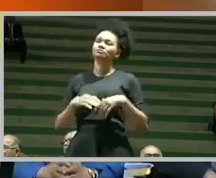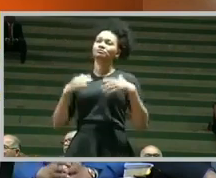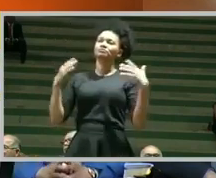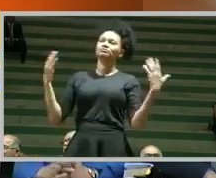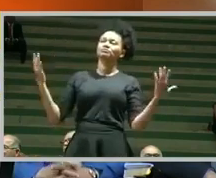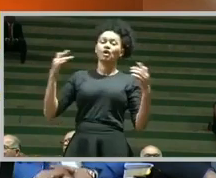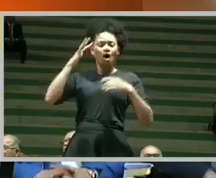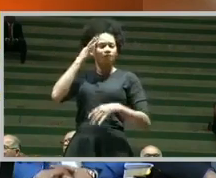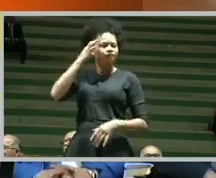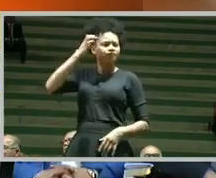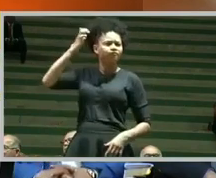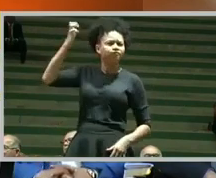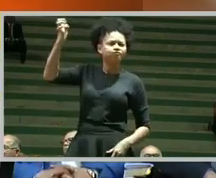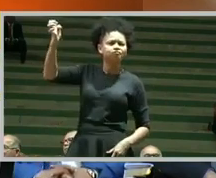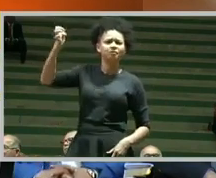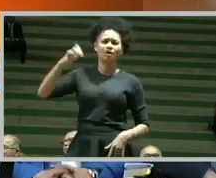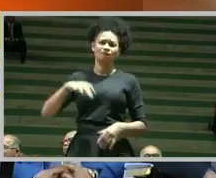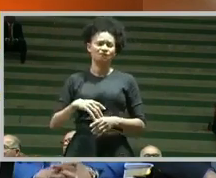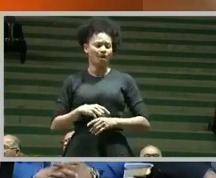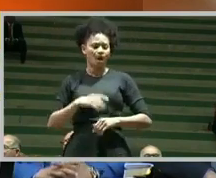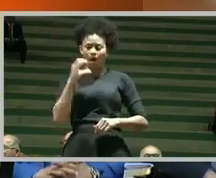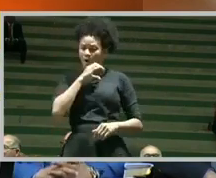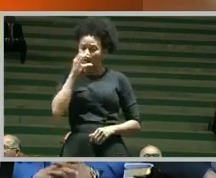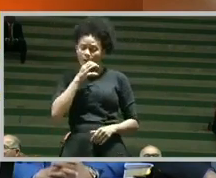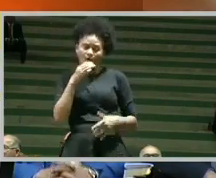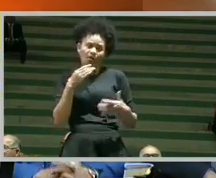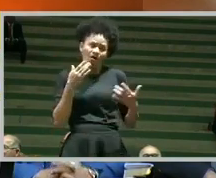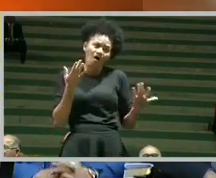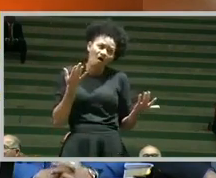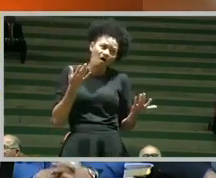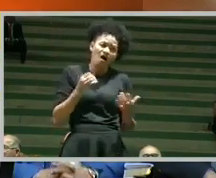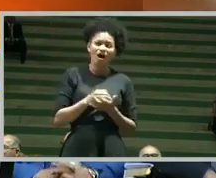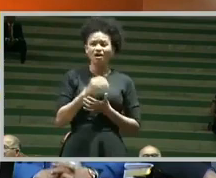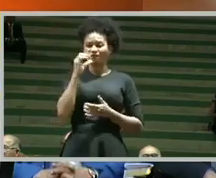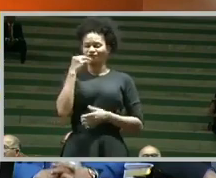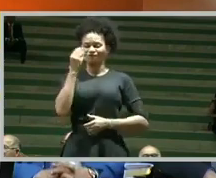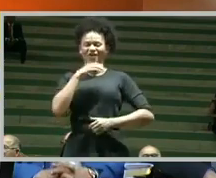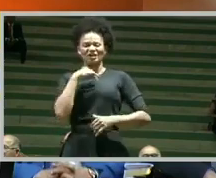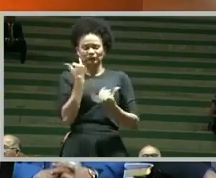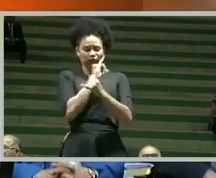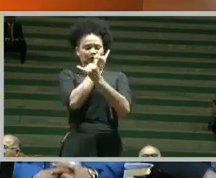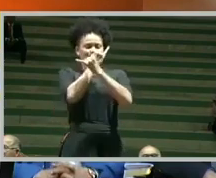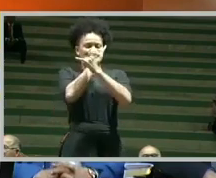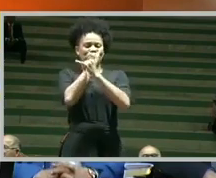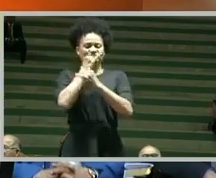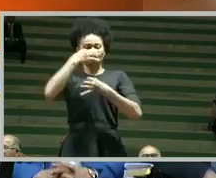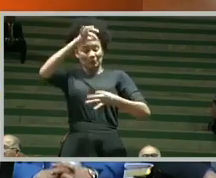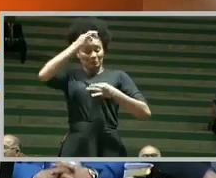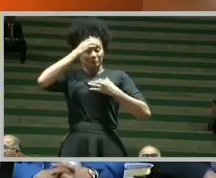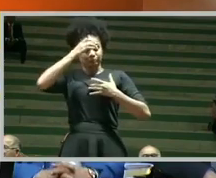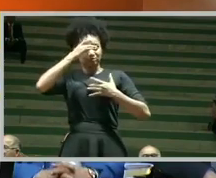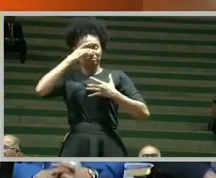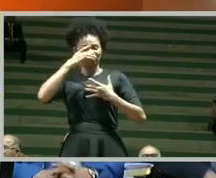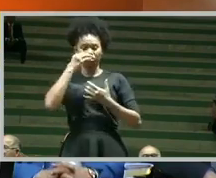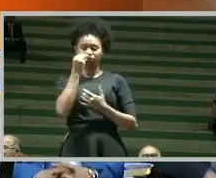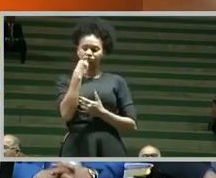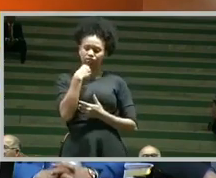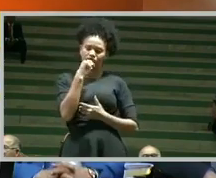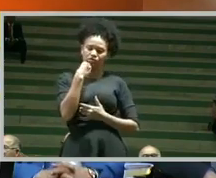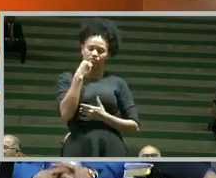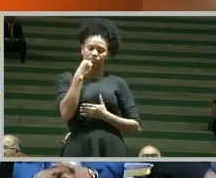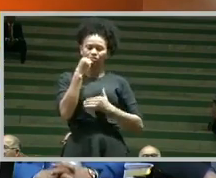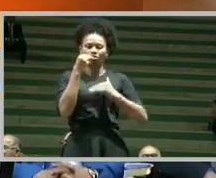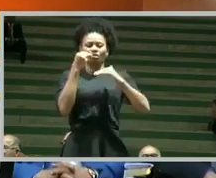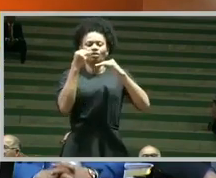a fé a 1000 por hora, ora a 10 por hora. Mas seja lá em cima ou aqui embaixo, a